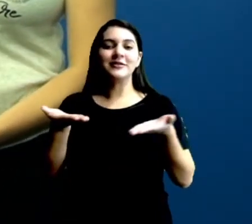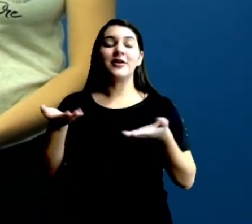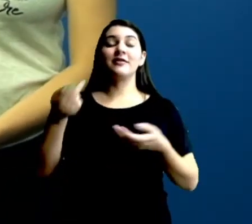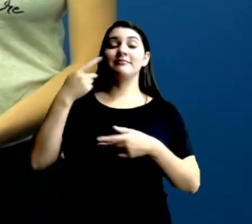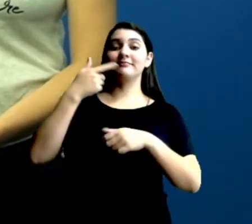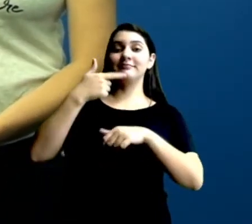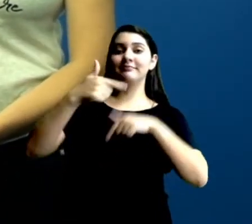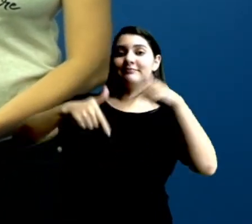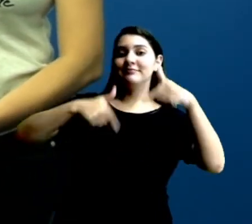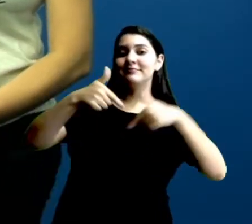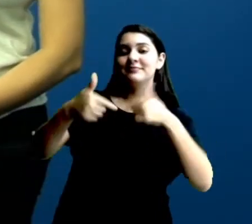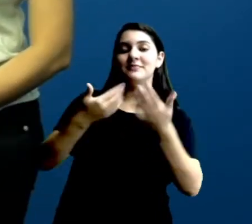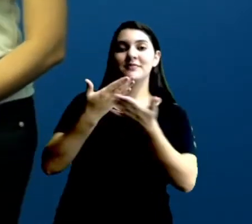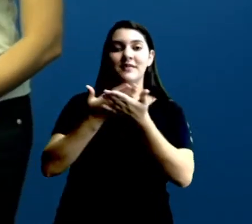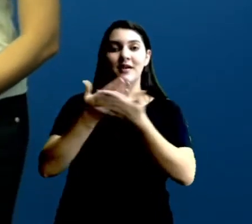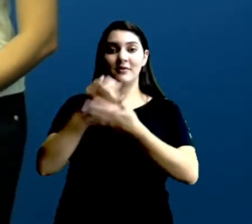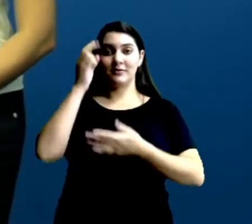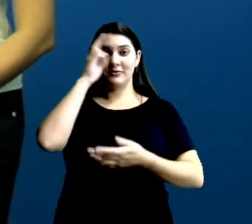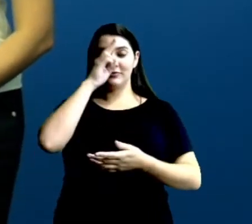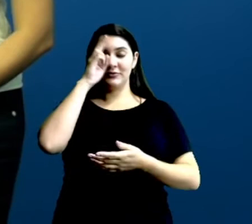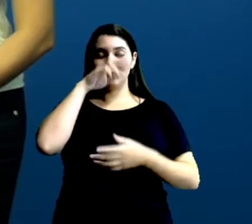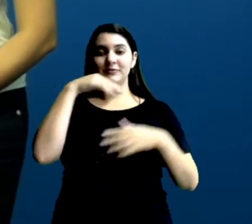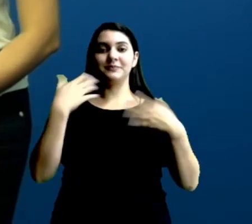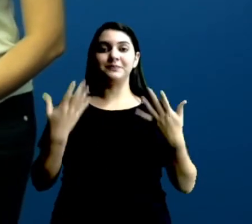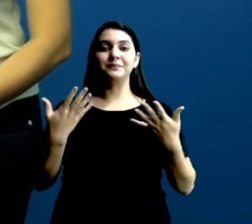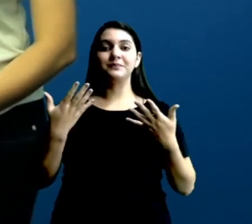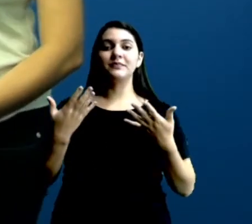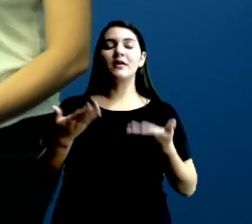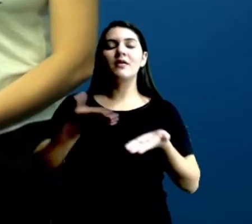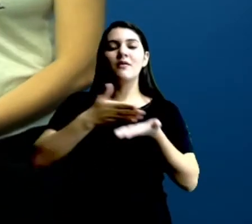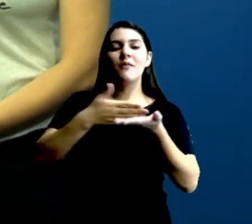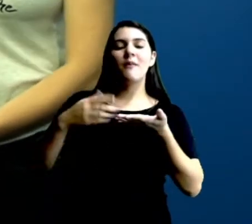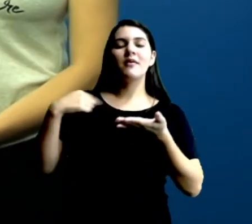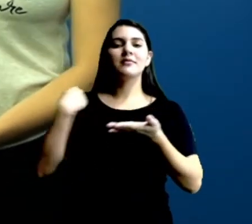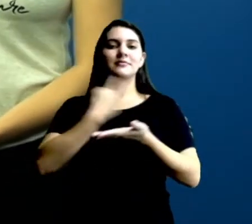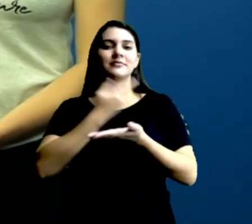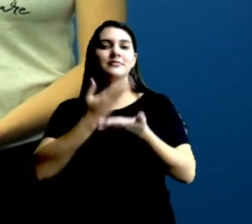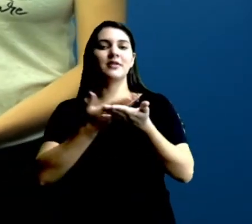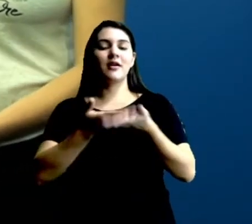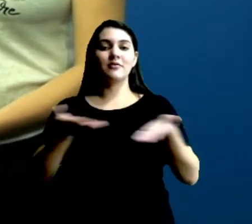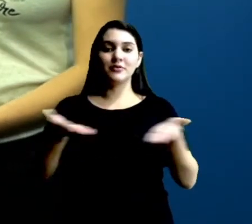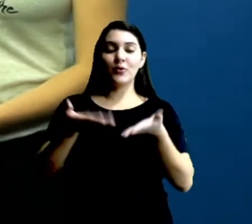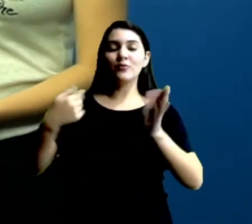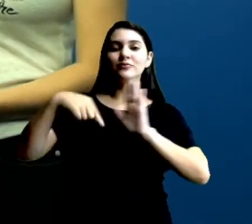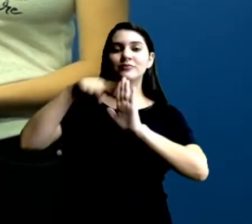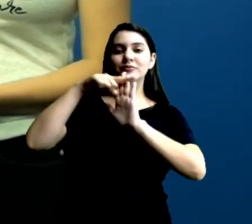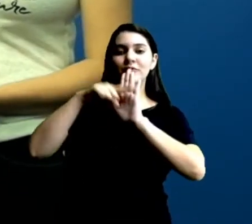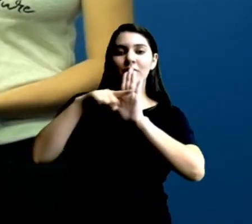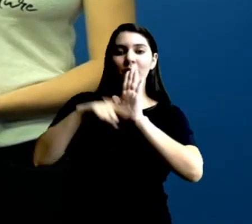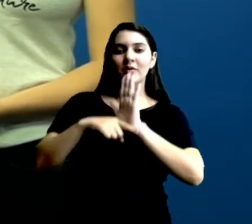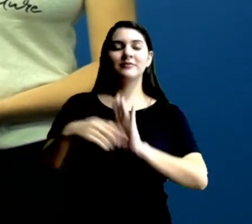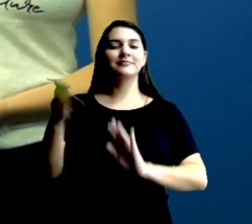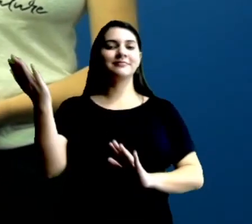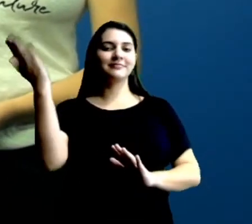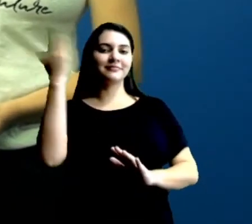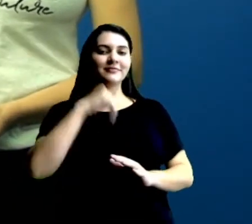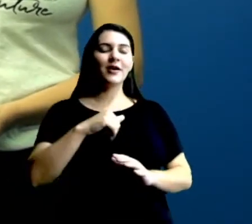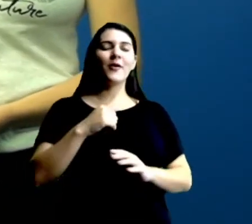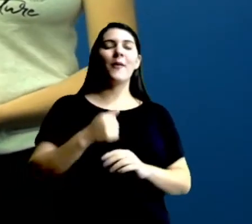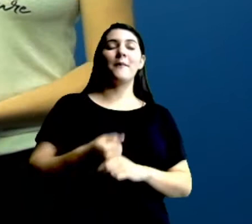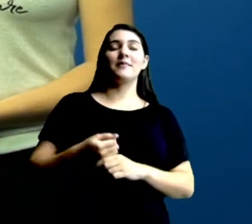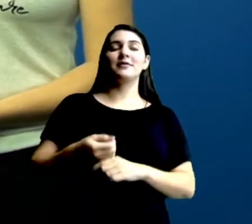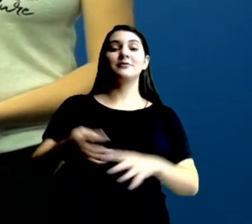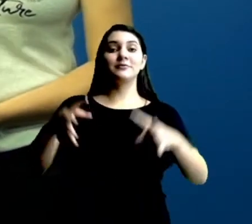tá bom? Então aí a gente vai começar a nossa aula de hoje, tá? Do projeto. Então vem comigo, preste atenção